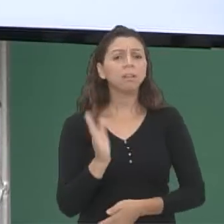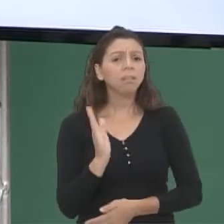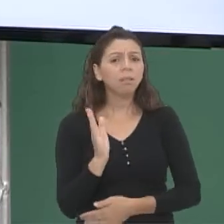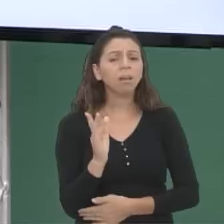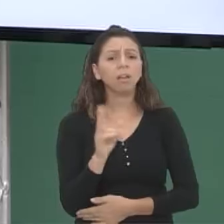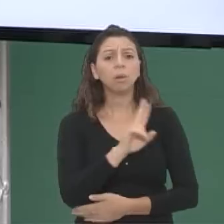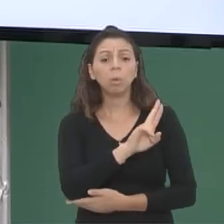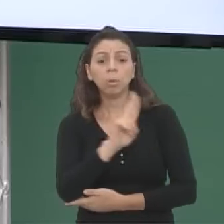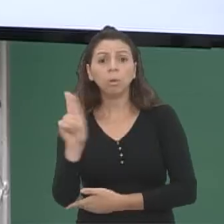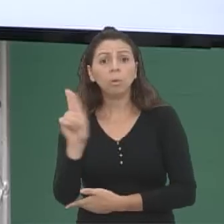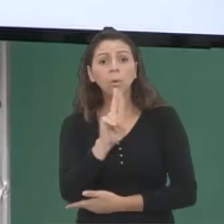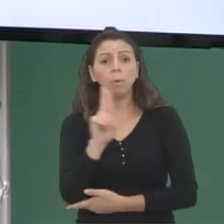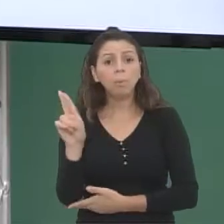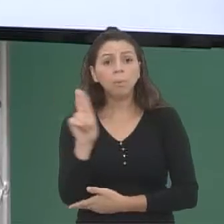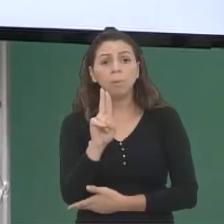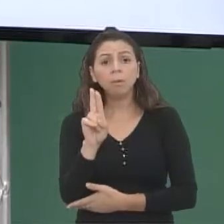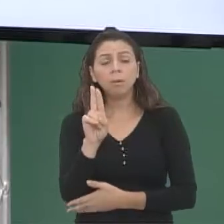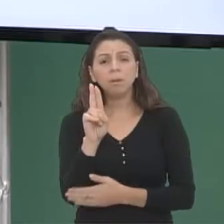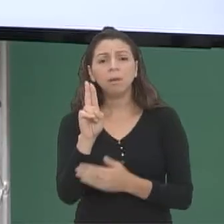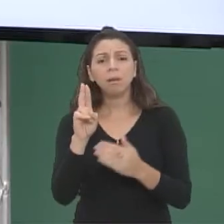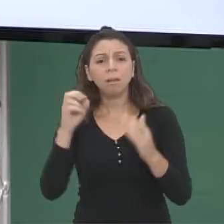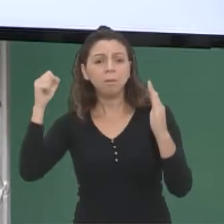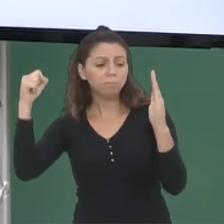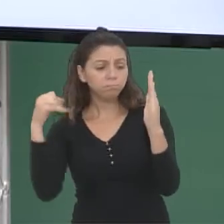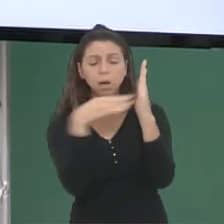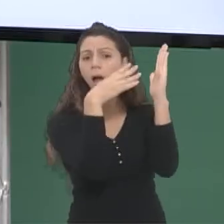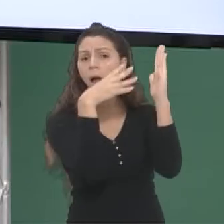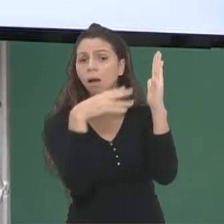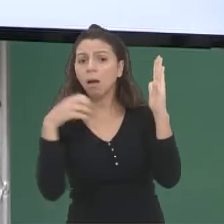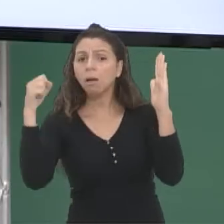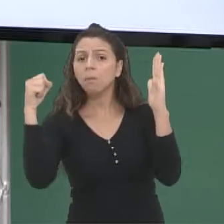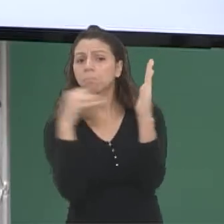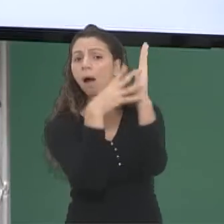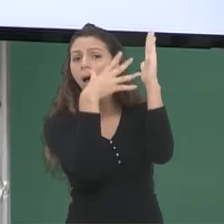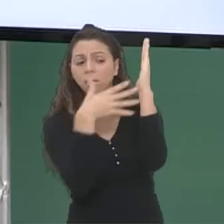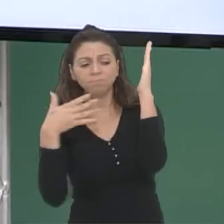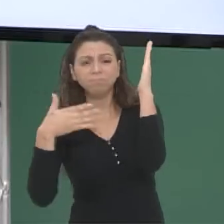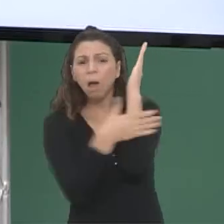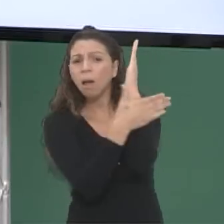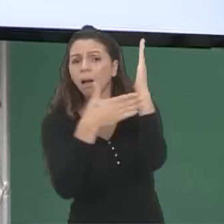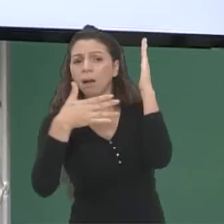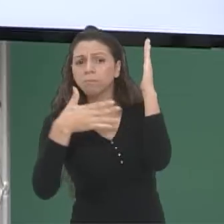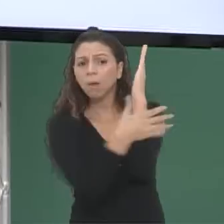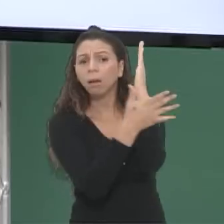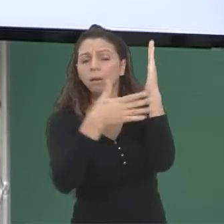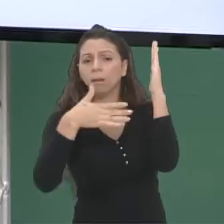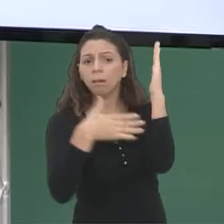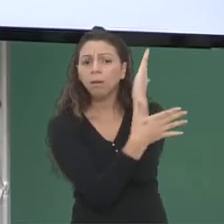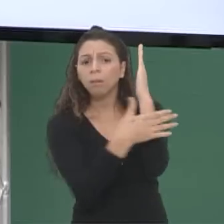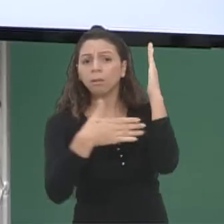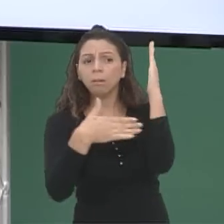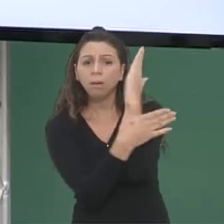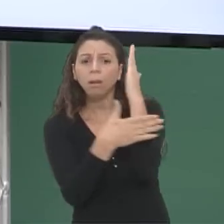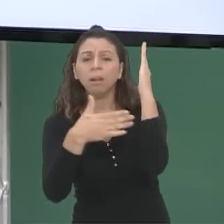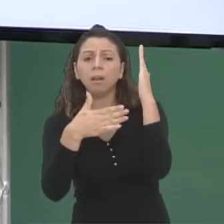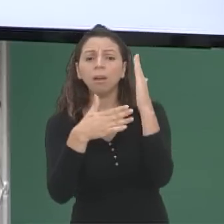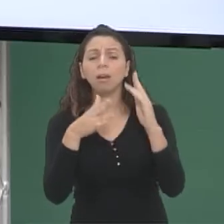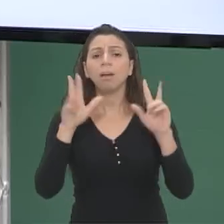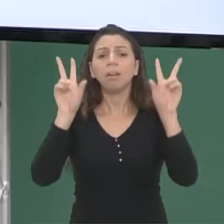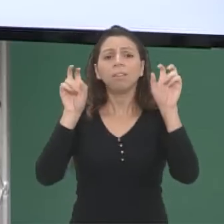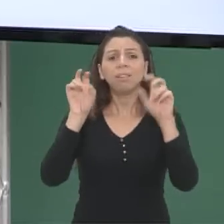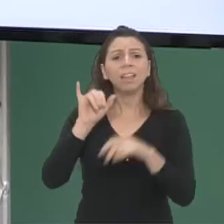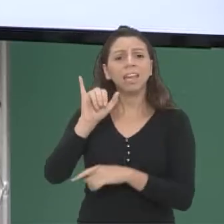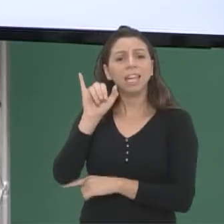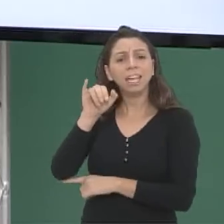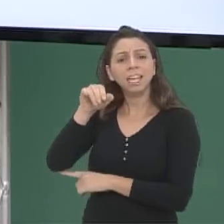este fenômeno de desgaste, de quebra desta rocha. Quem falou em temperismo lembrou da nossa